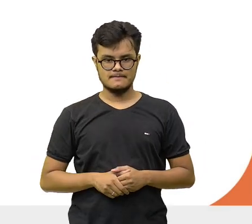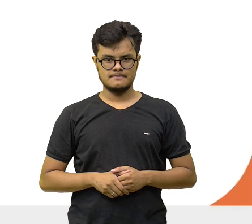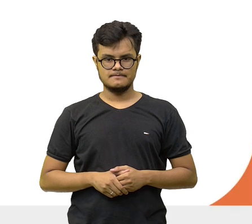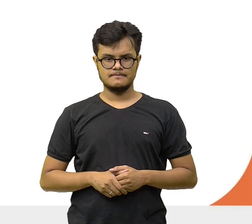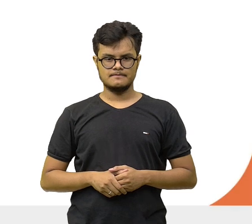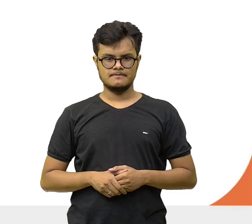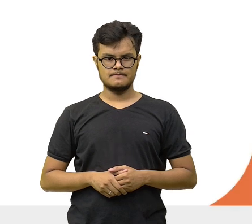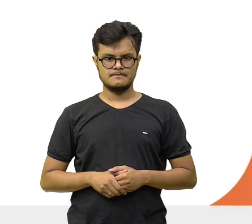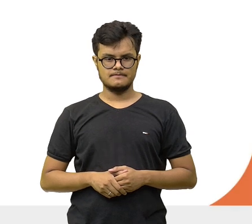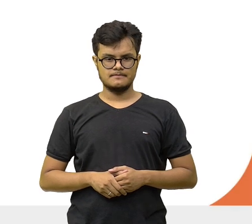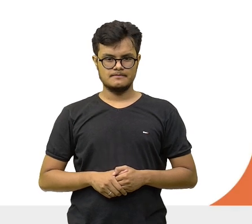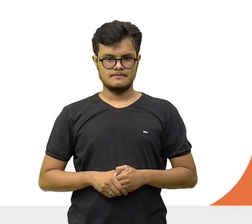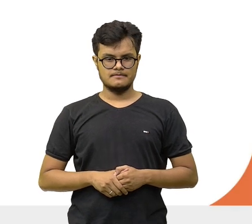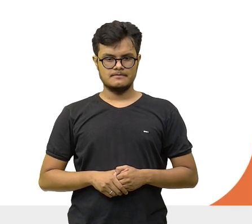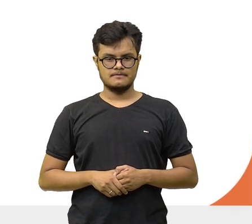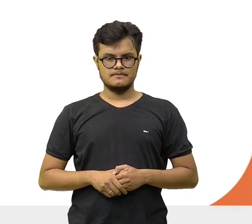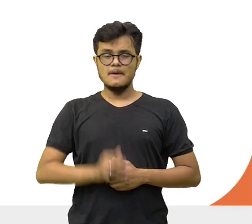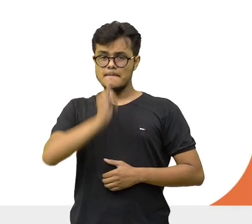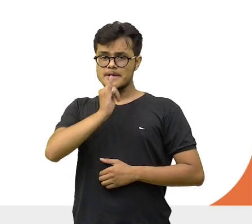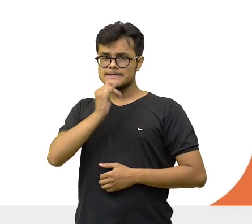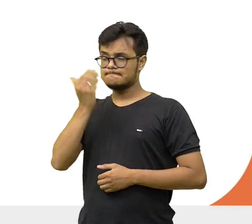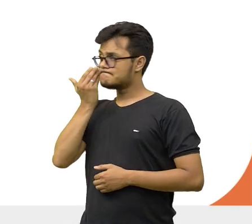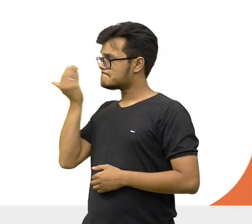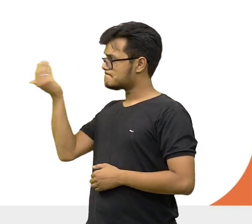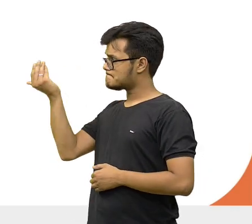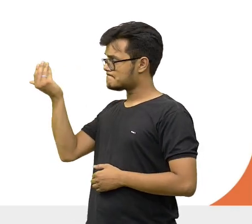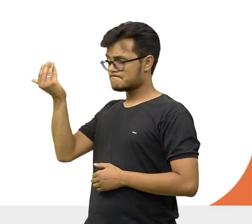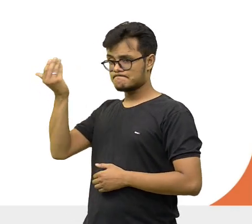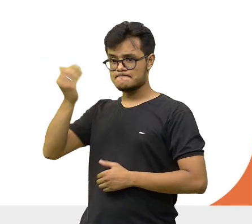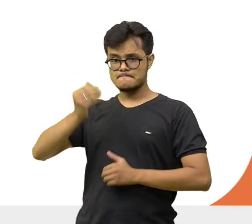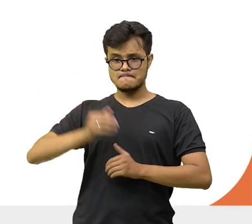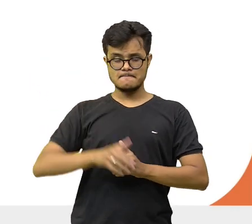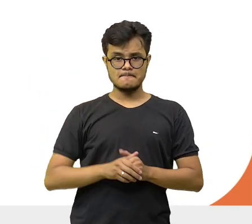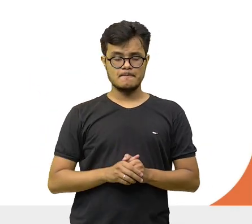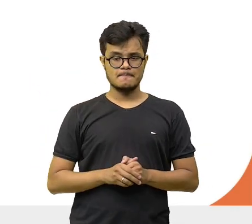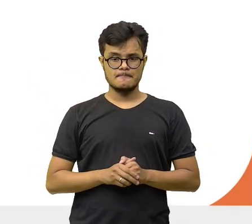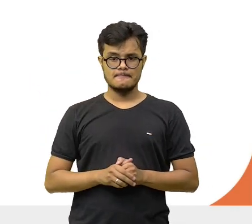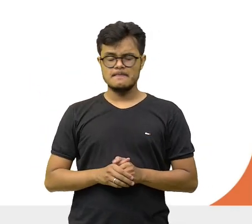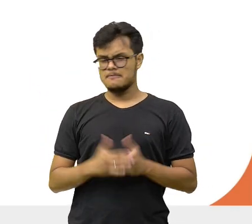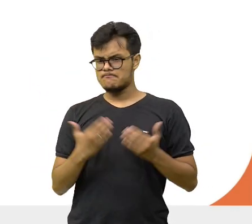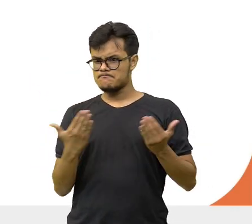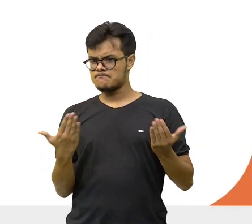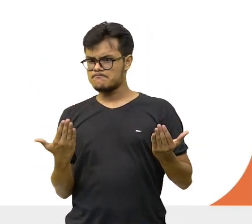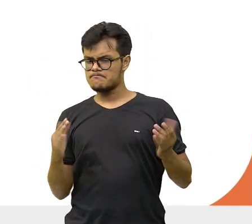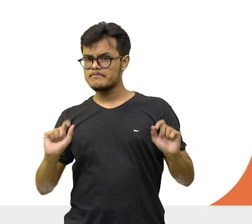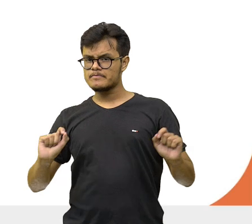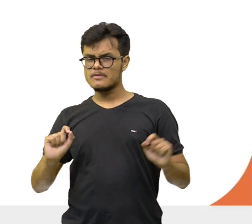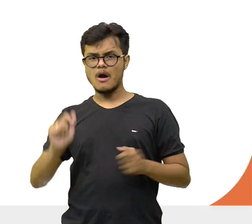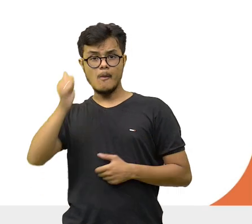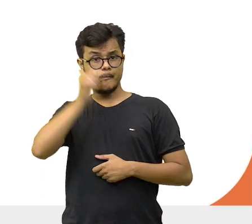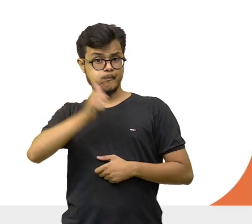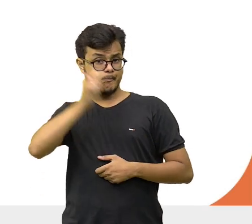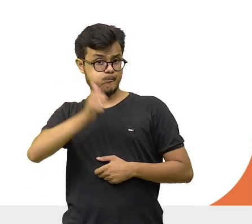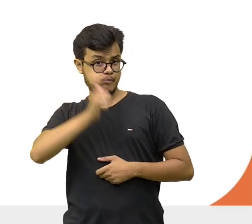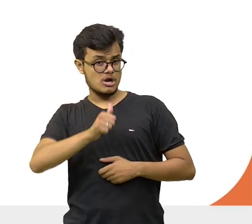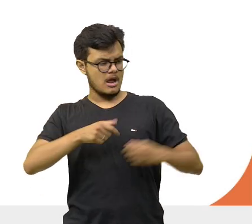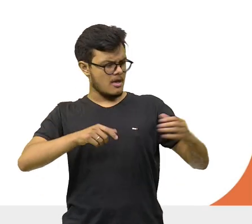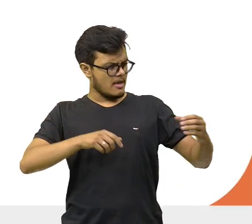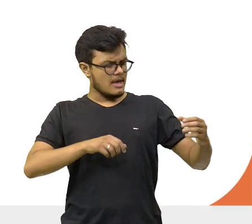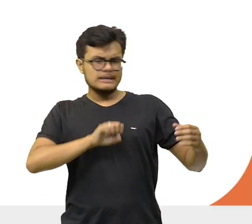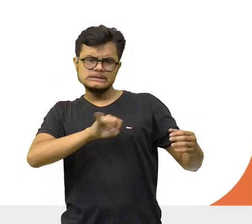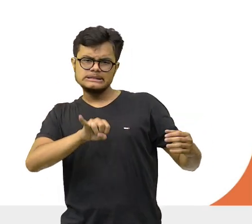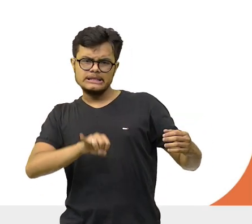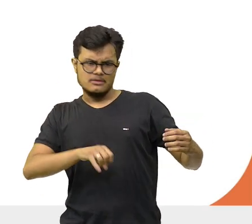série triboelétrica ao lado, a seguir aí. Na situação, a moça, ao tocar na maçaneta, o